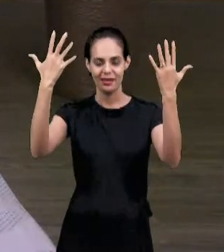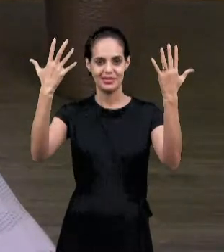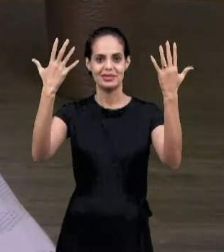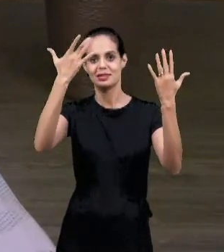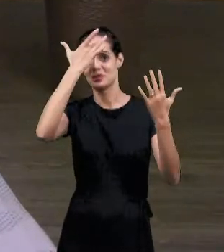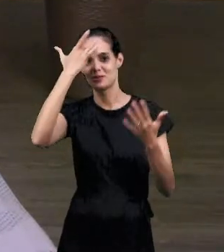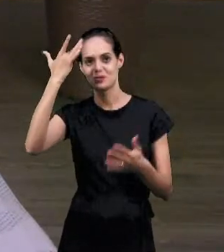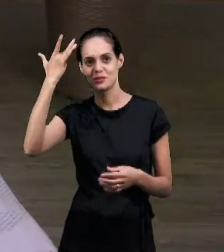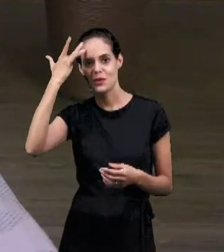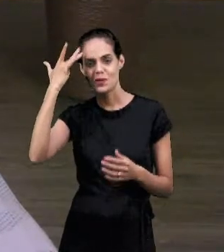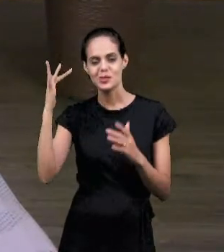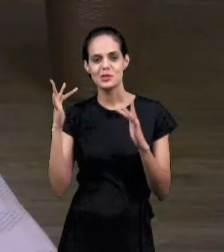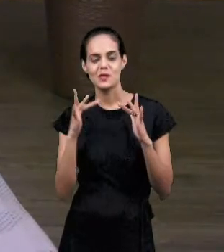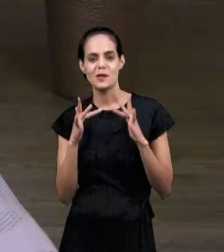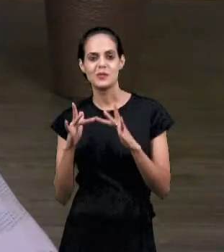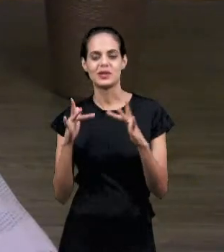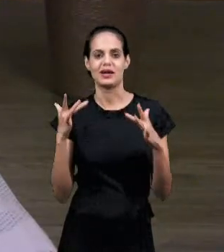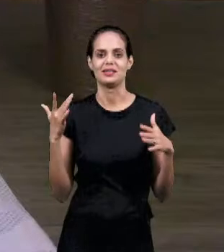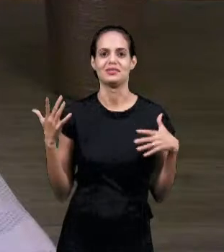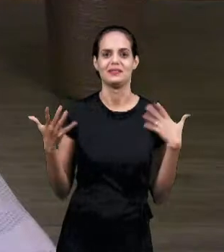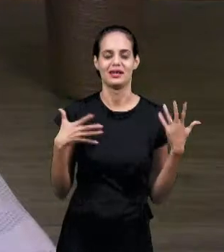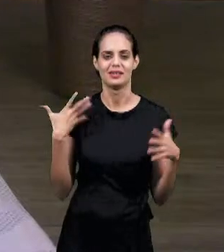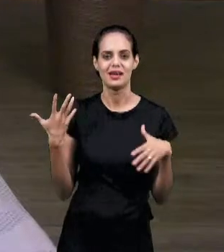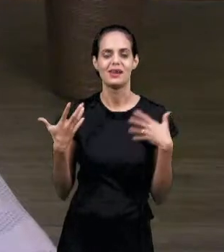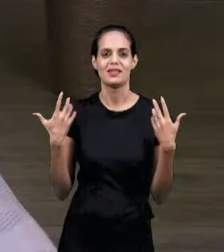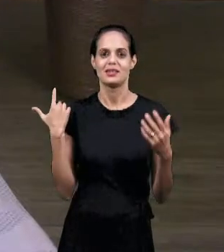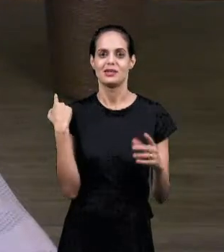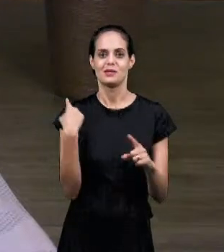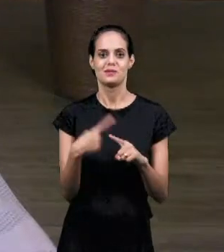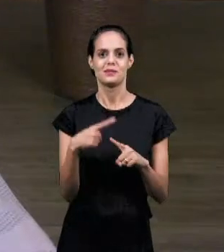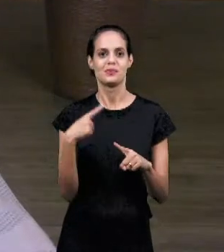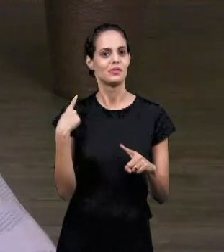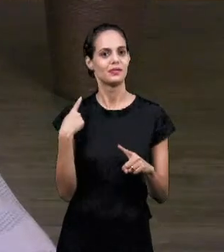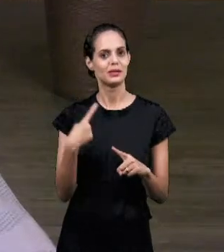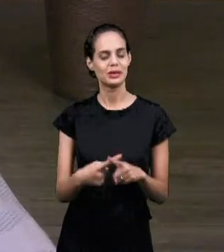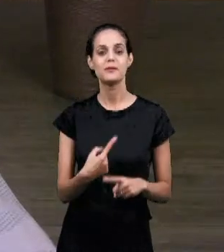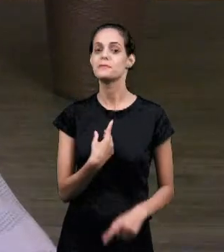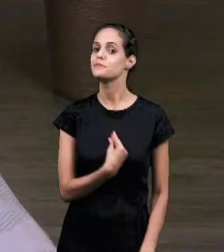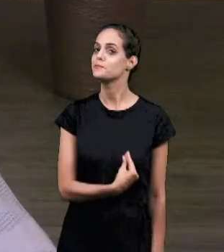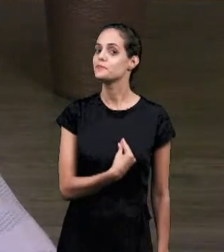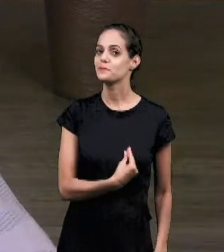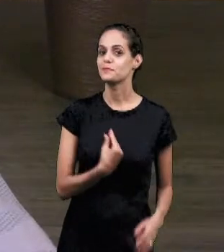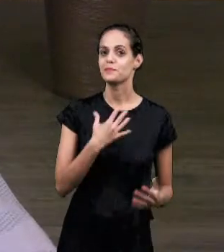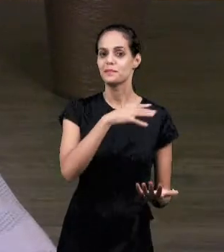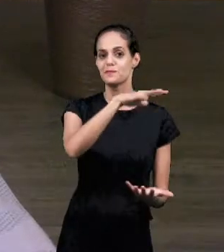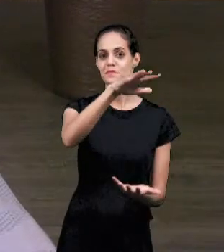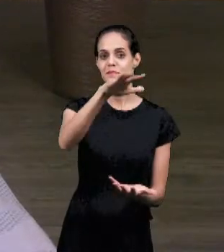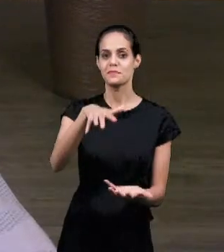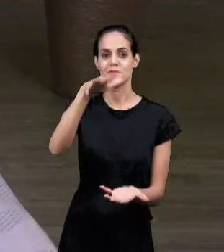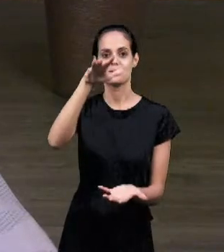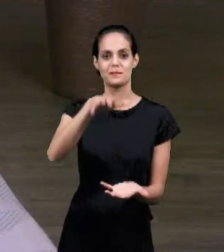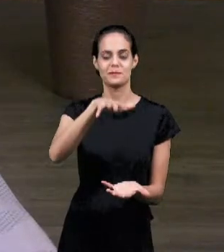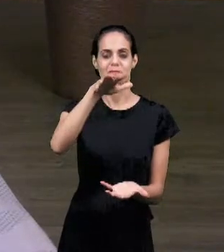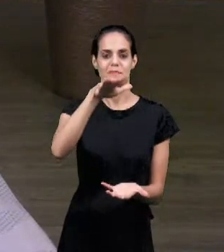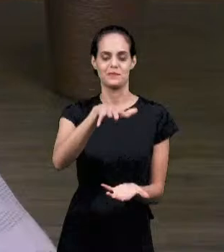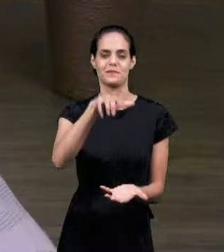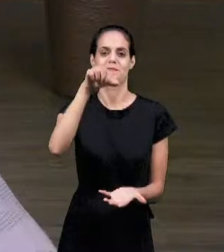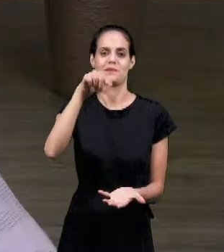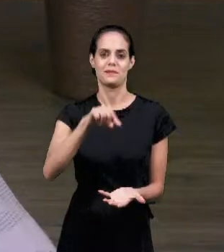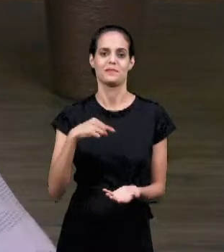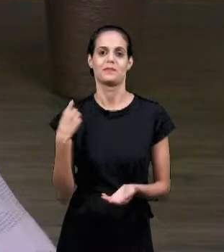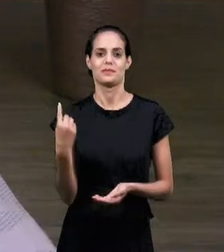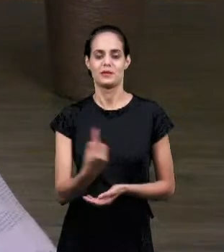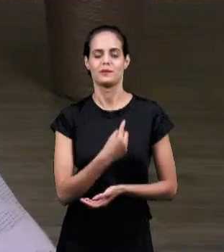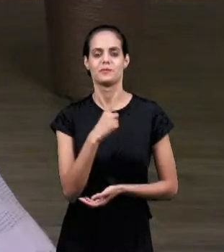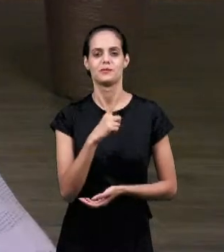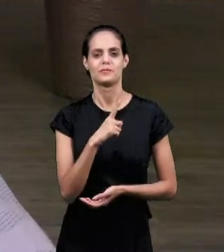alegres, por ter participado, né, dessas transmissões que nós tivemos. Mas, Alexandre, e a mensagem de